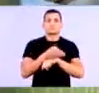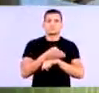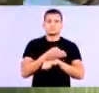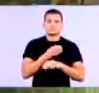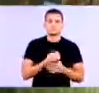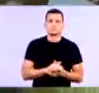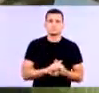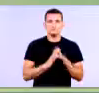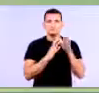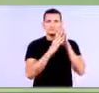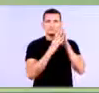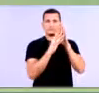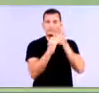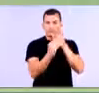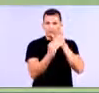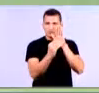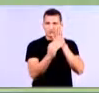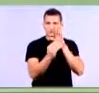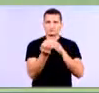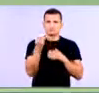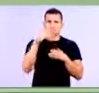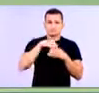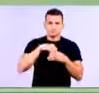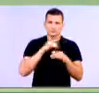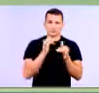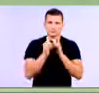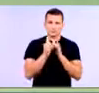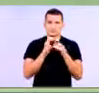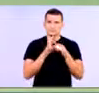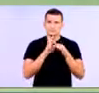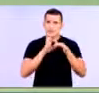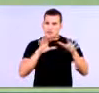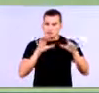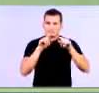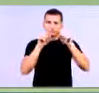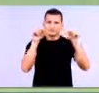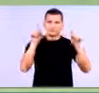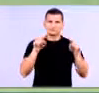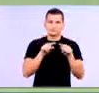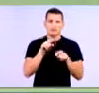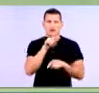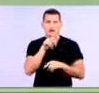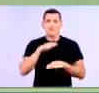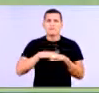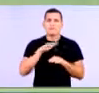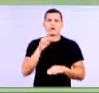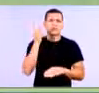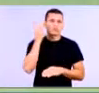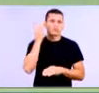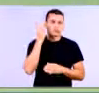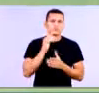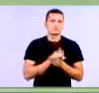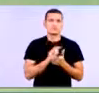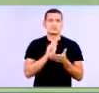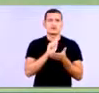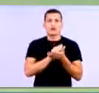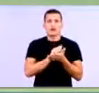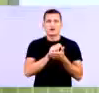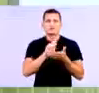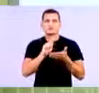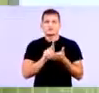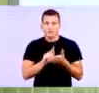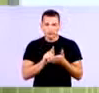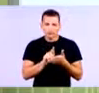Modelo interno. As informações são liberadas para os funcionários. Isso aqui é o mais comum. A agenda